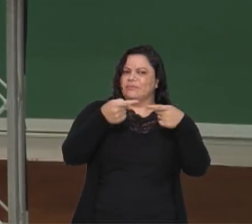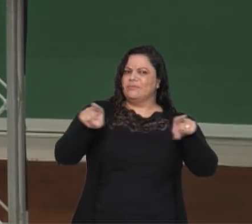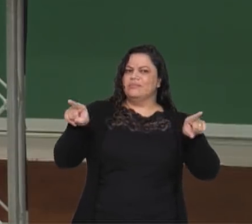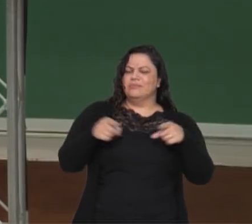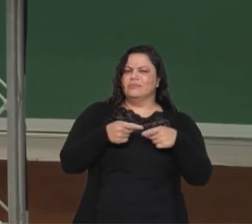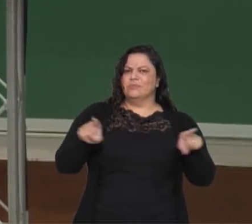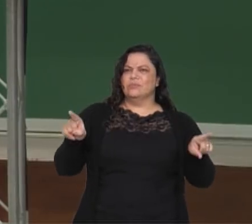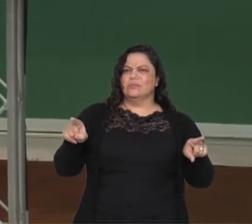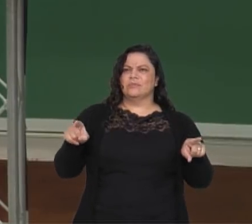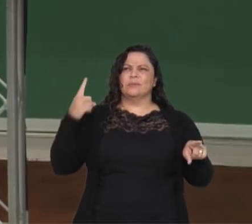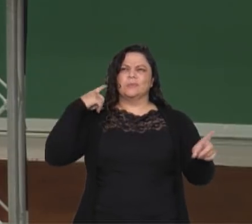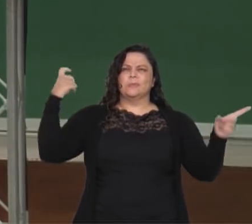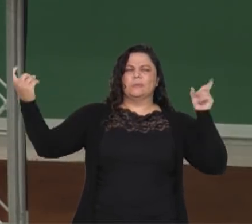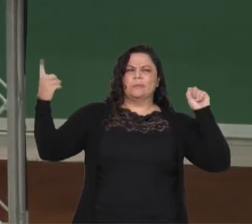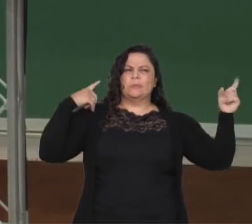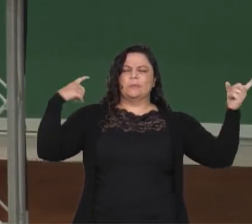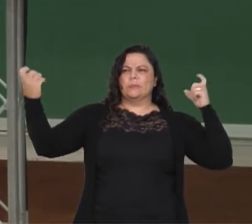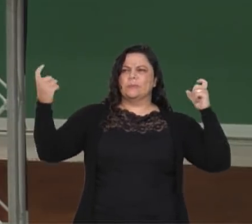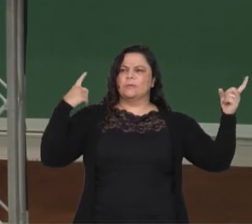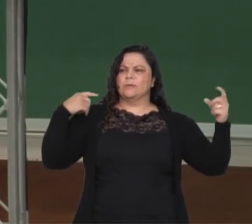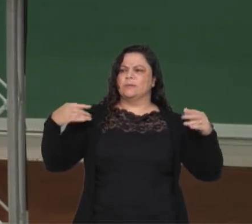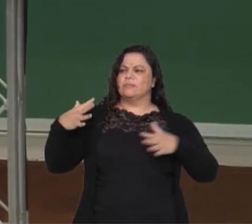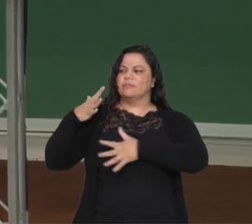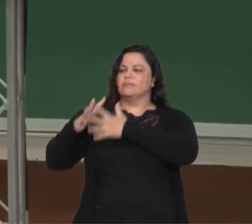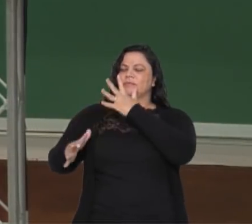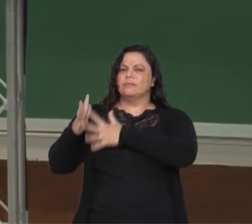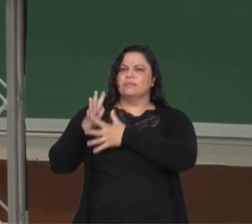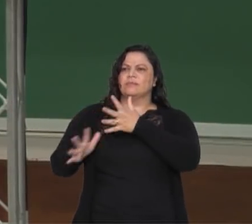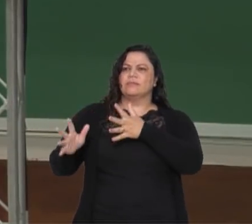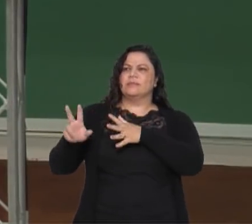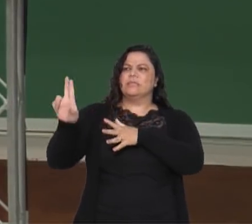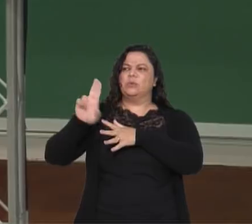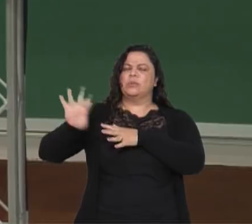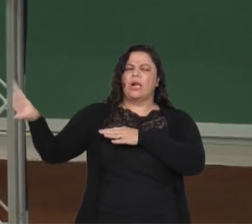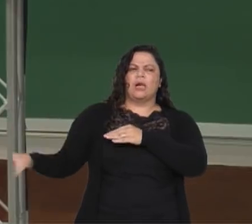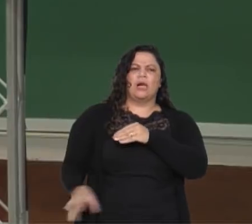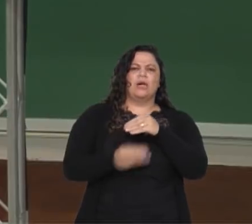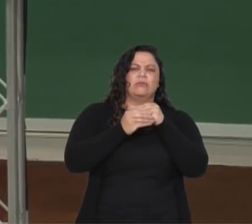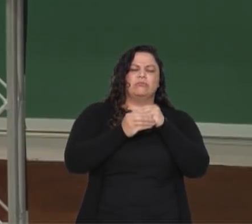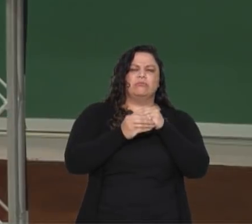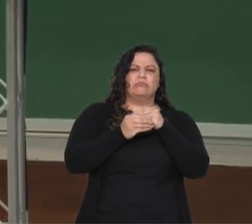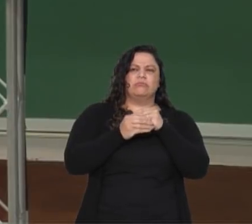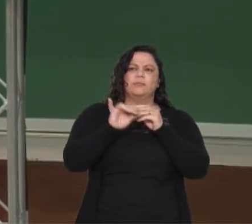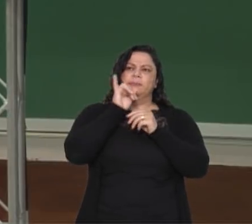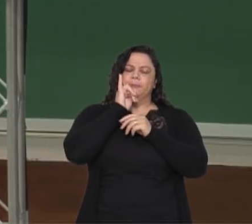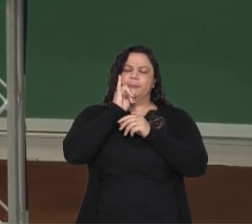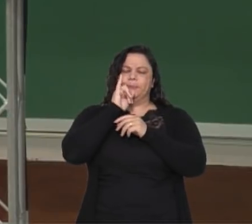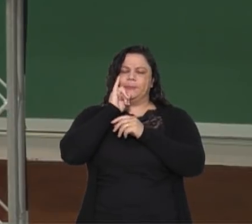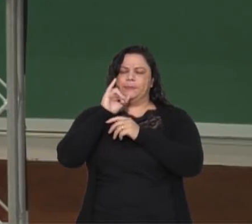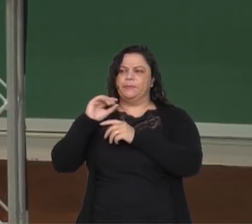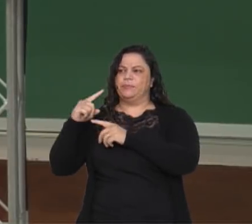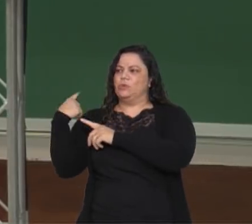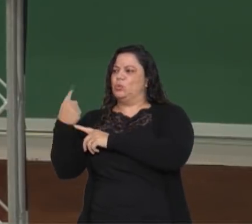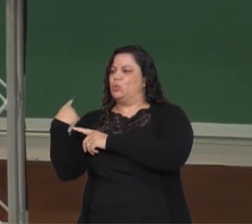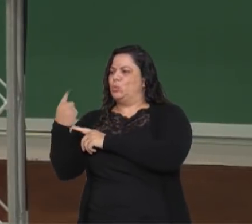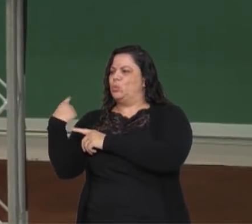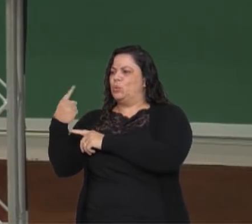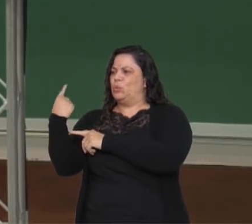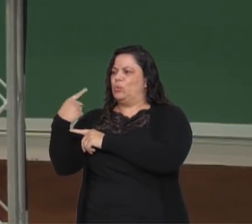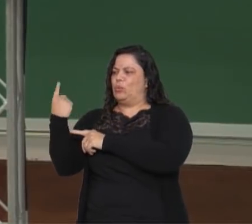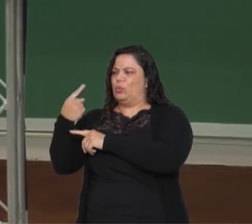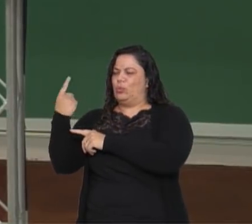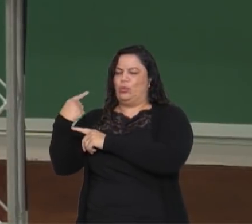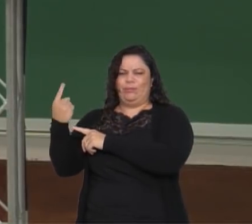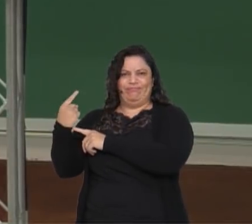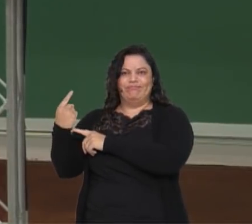se utilizava do som de um liquidificador. Algo que geralmente é tido como um